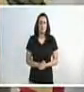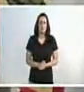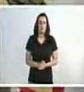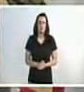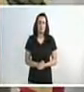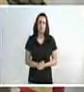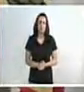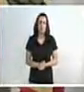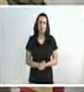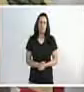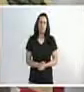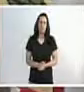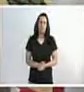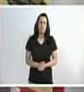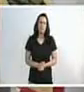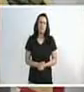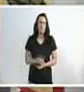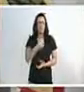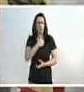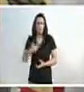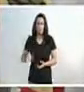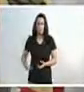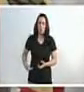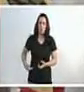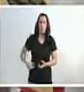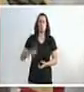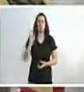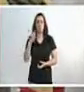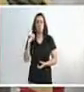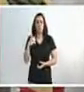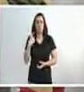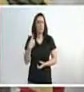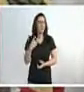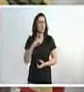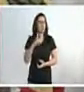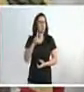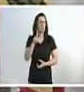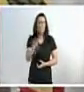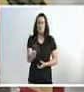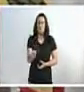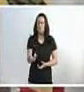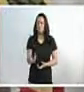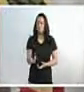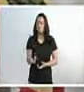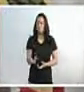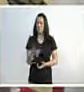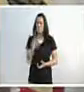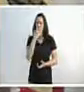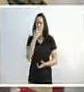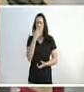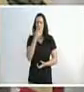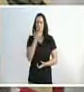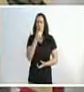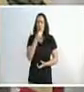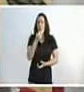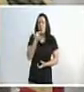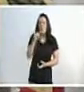deputado, senador... governador, por um... Eu vejo agora os comentários sobre o Antônio Garotinho e o